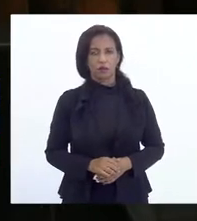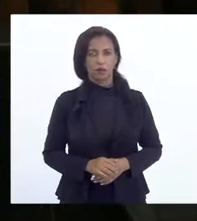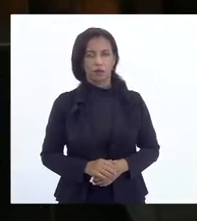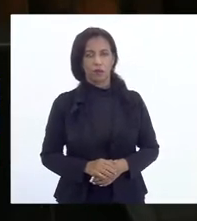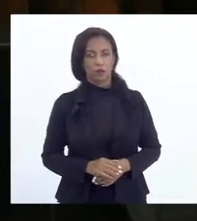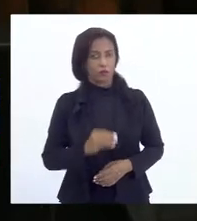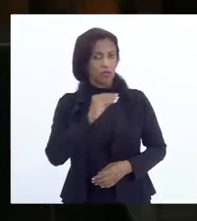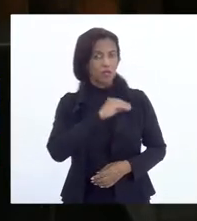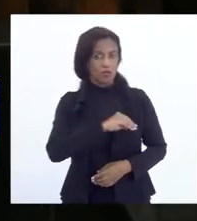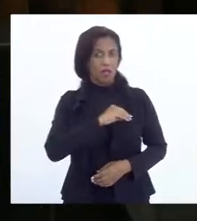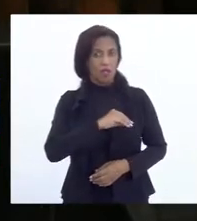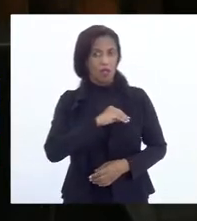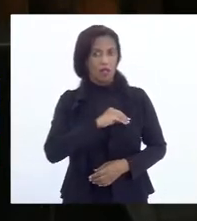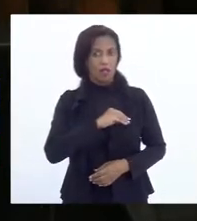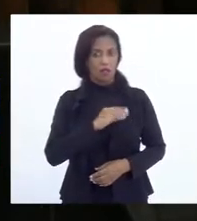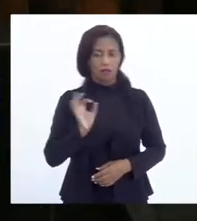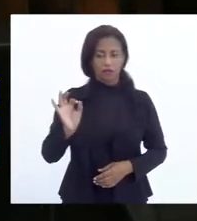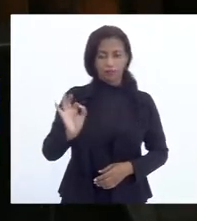dos salários.